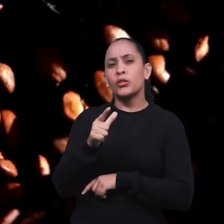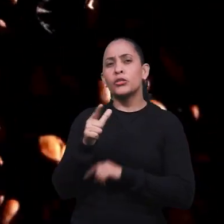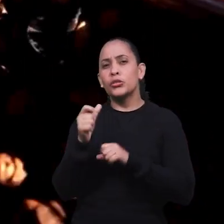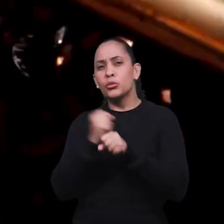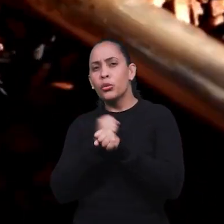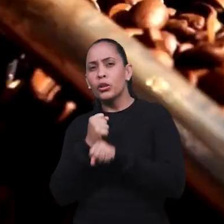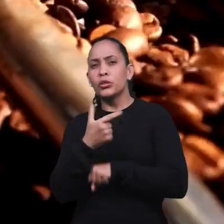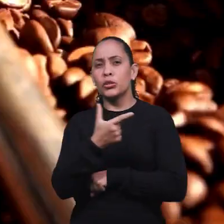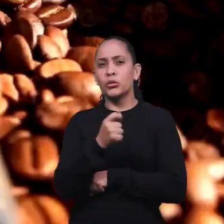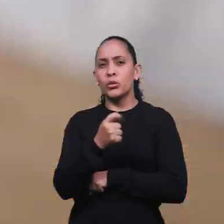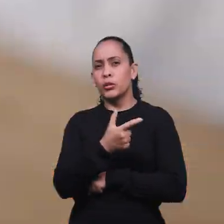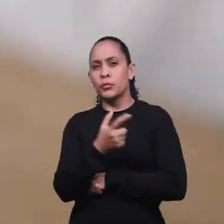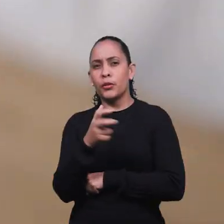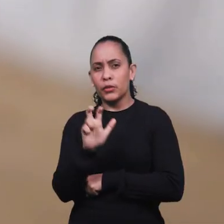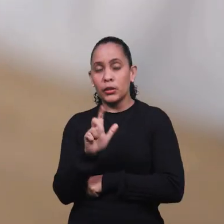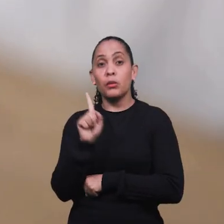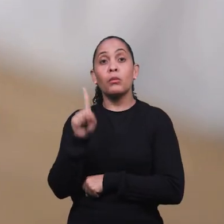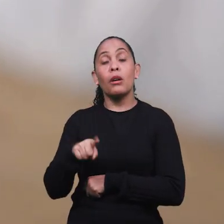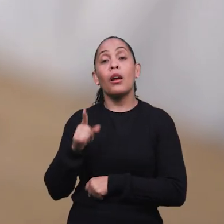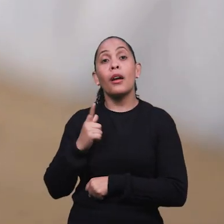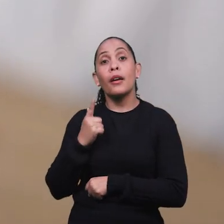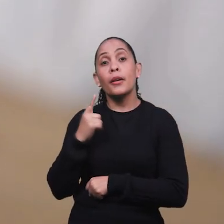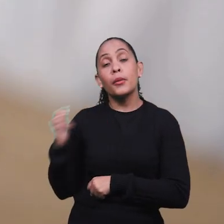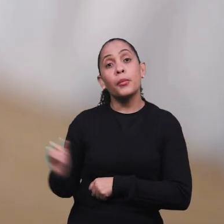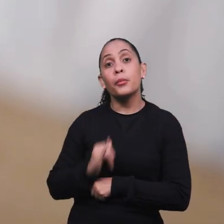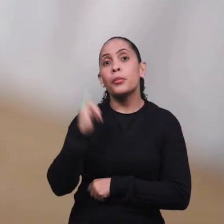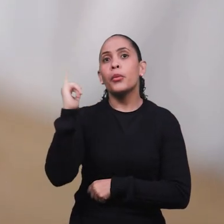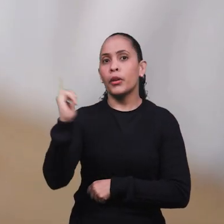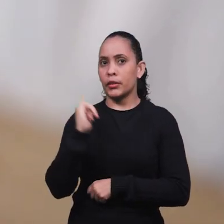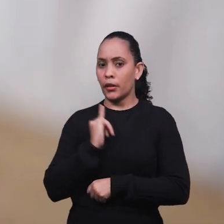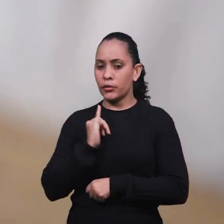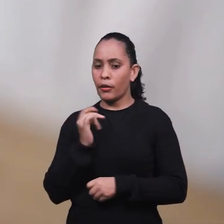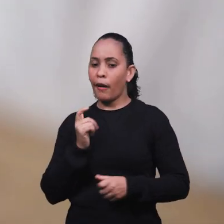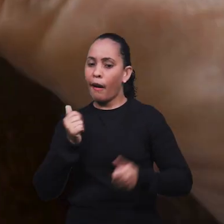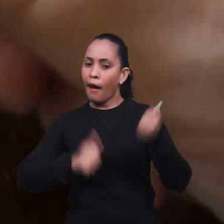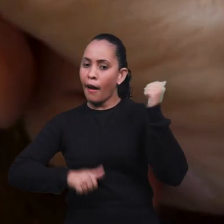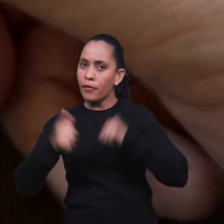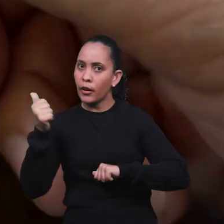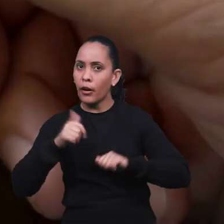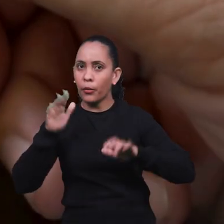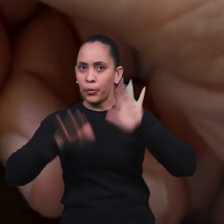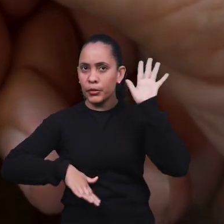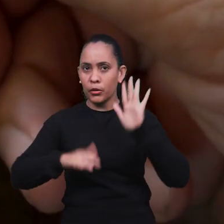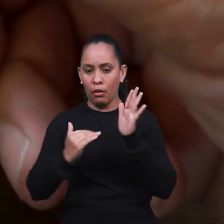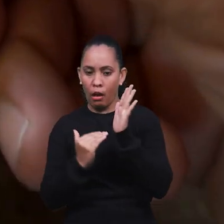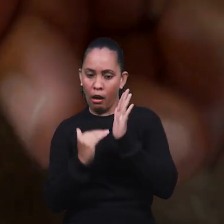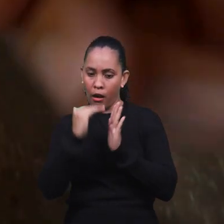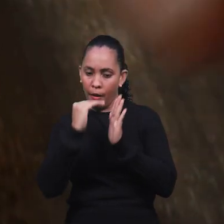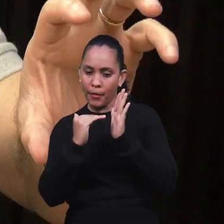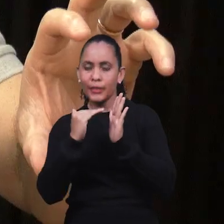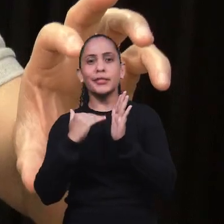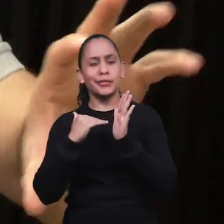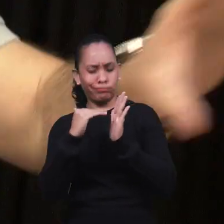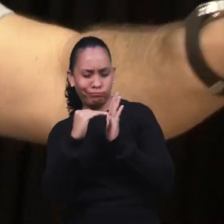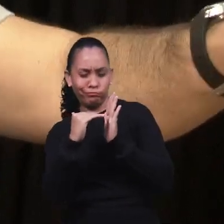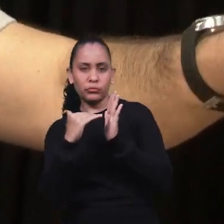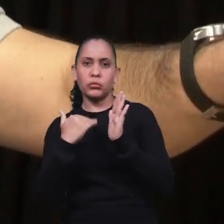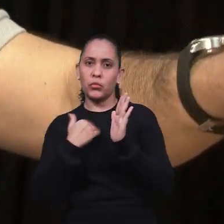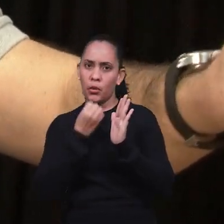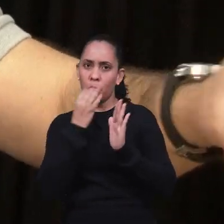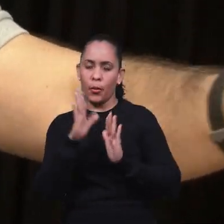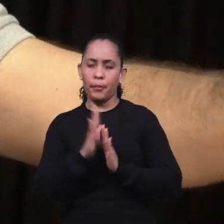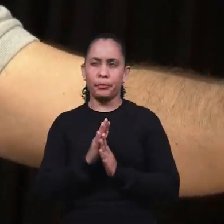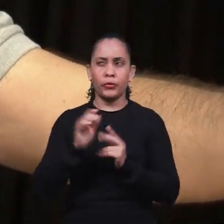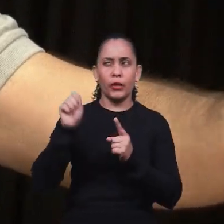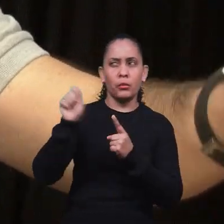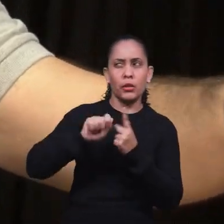2025. O especialista explica que é importante considerar alguns fatores, mas as margens são boas. Em fevereiro